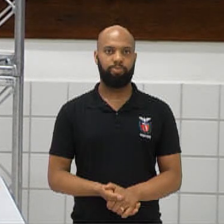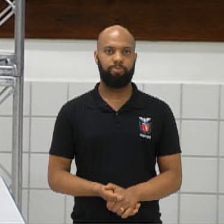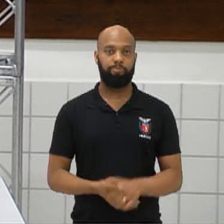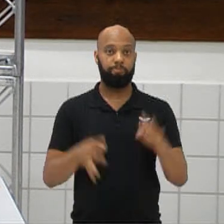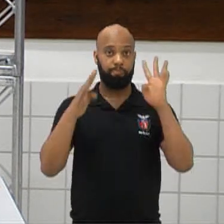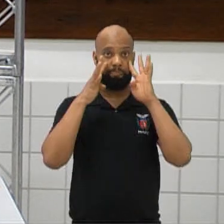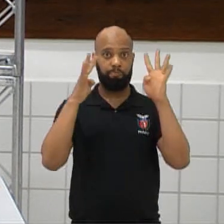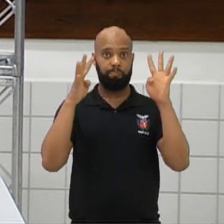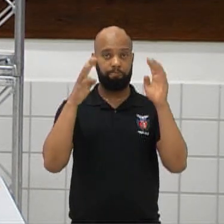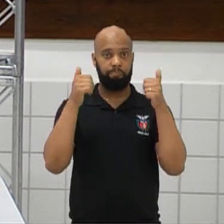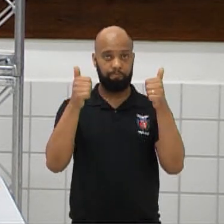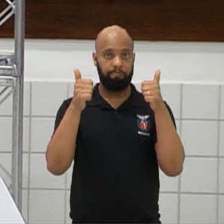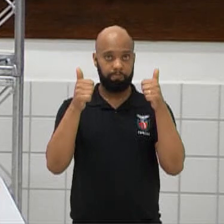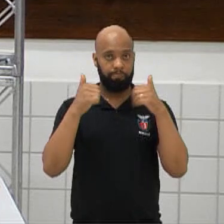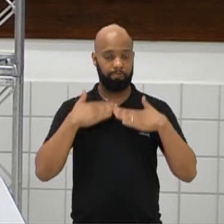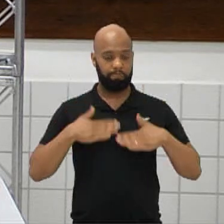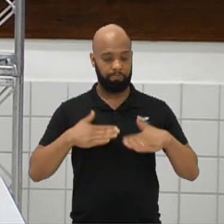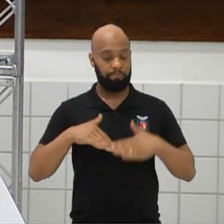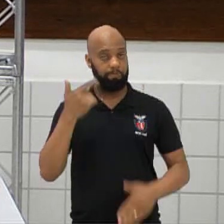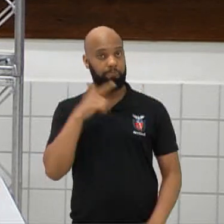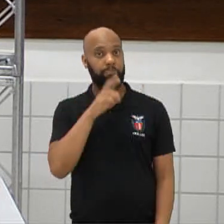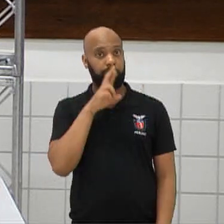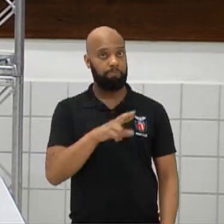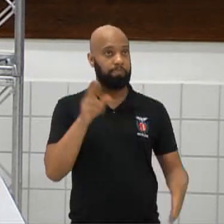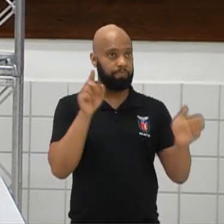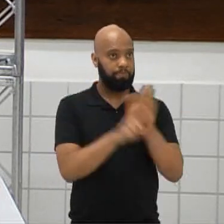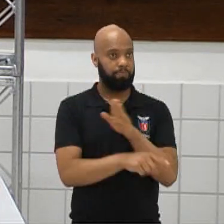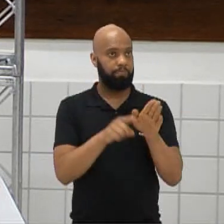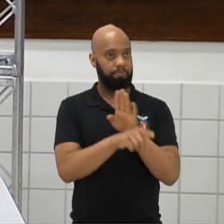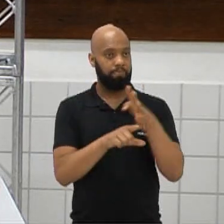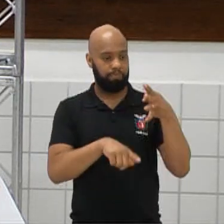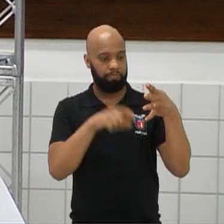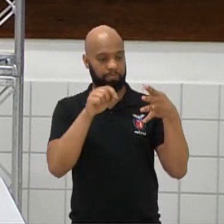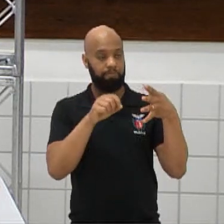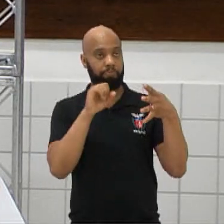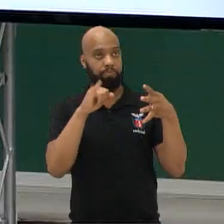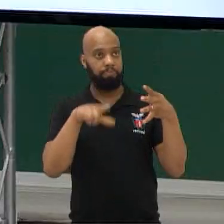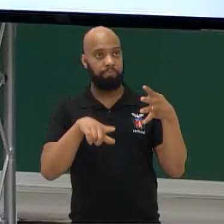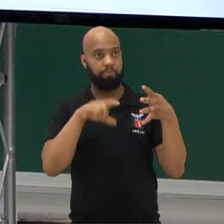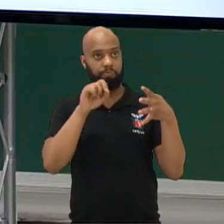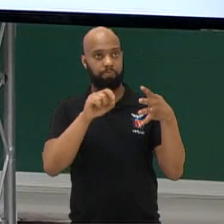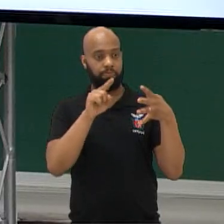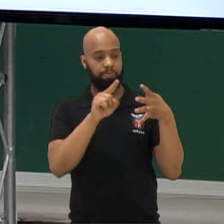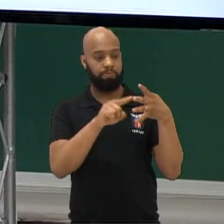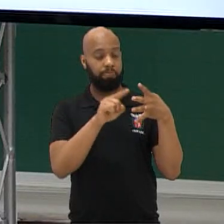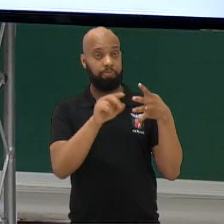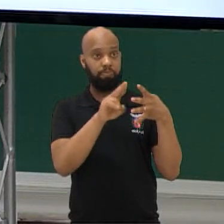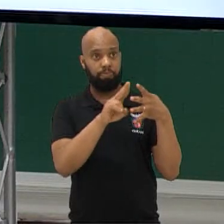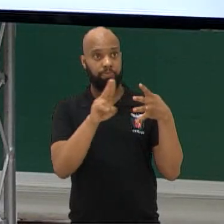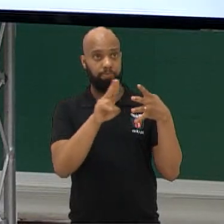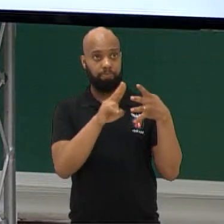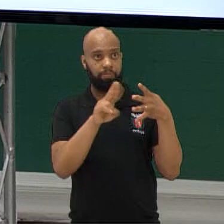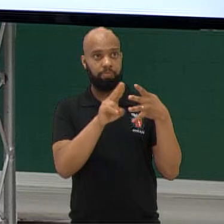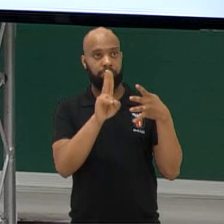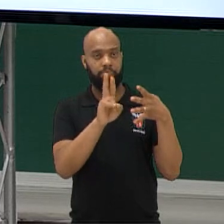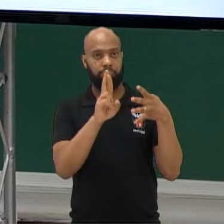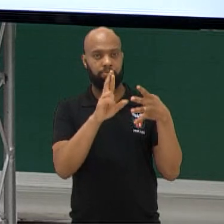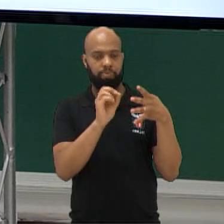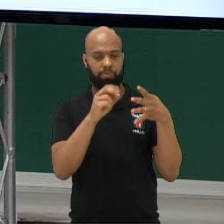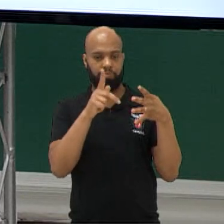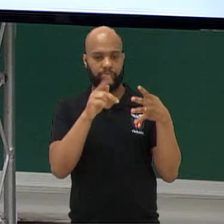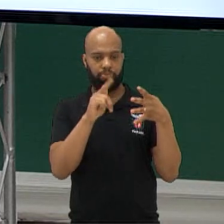Atenção, galerinha. Tudo bem? Tranquilinho? Conseguiram responder a questão? Quem assinalou que a glândula que vai sintetizar a gordura é a glândula